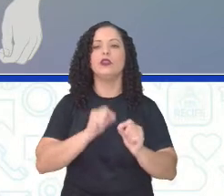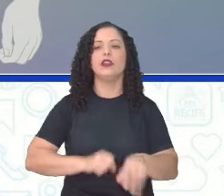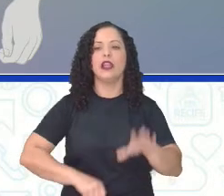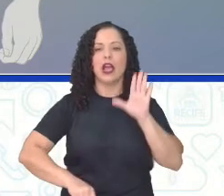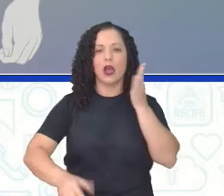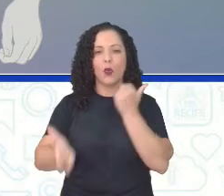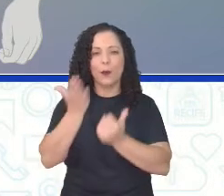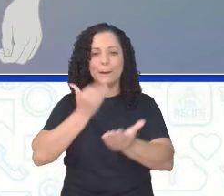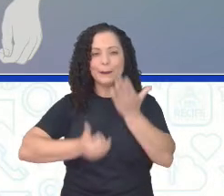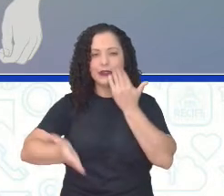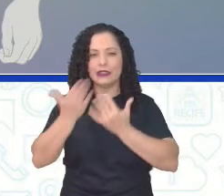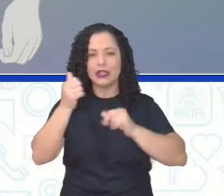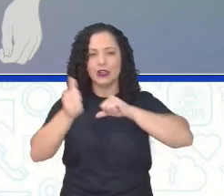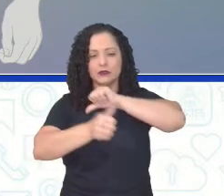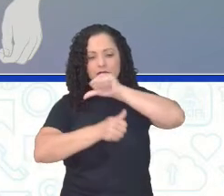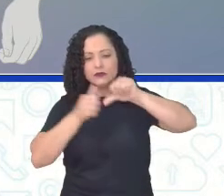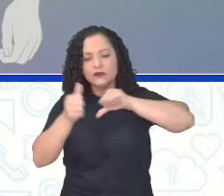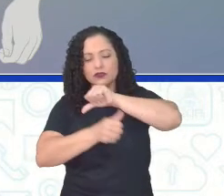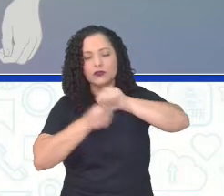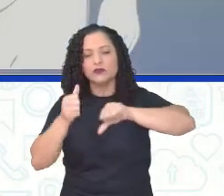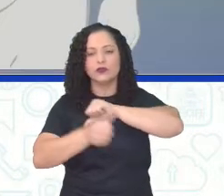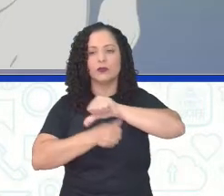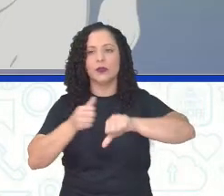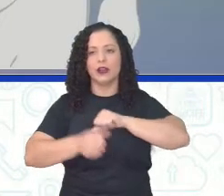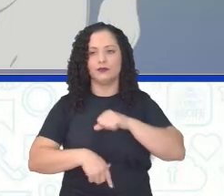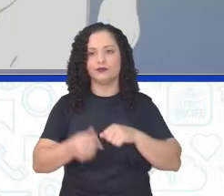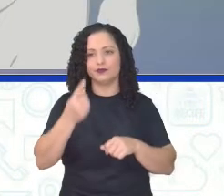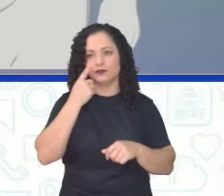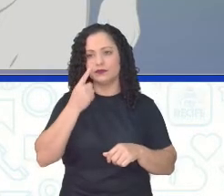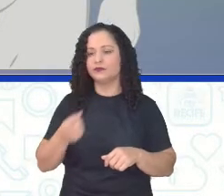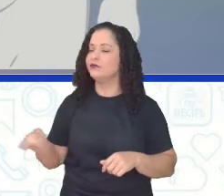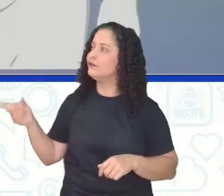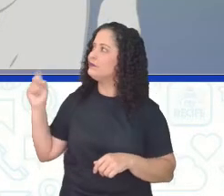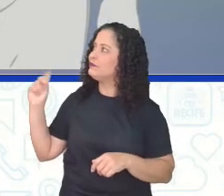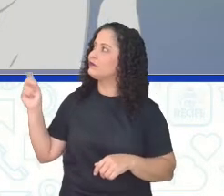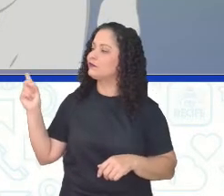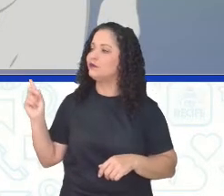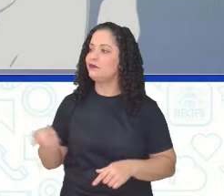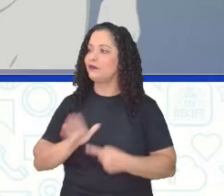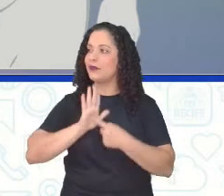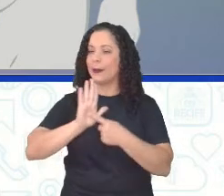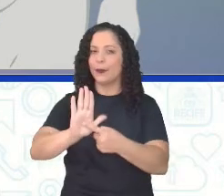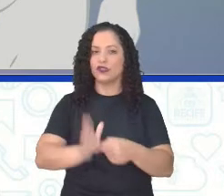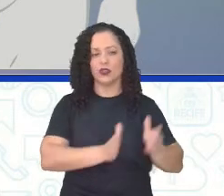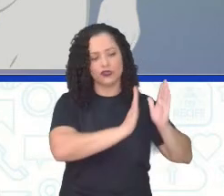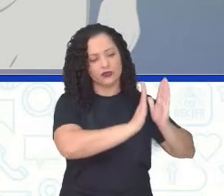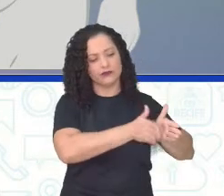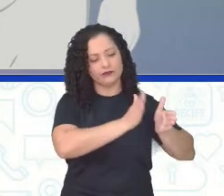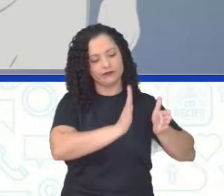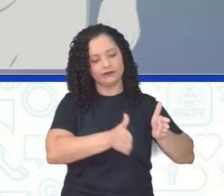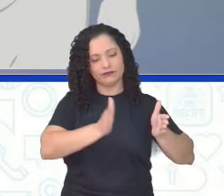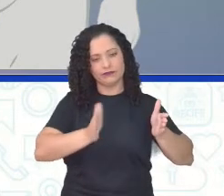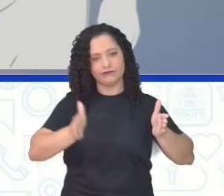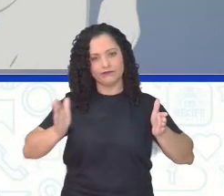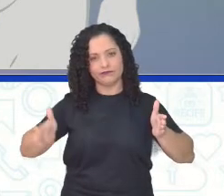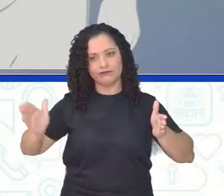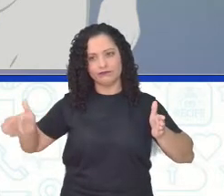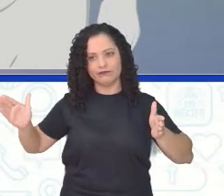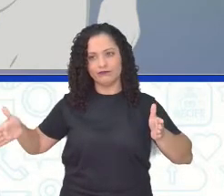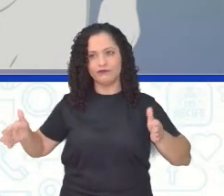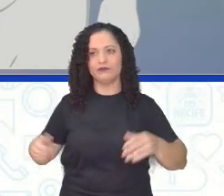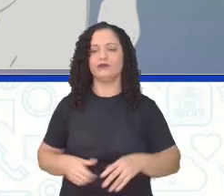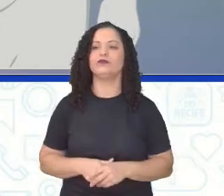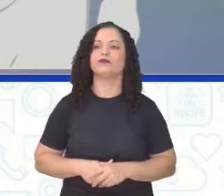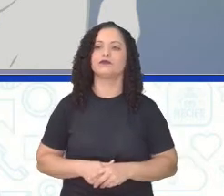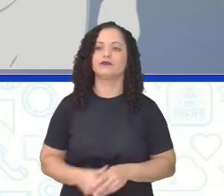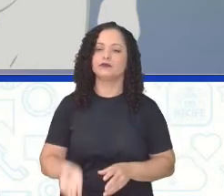e vai começar a transformar. Veja o que eu trouxe para vocês aqui, mostrando etapas. Então, eu coloquei no slide anterior que ele processa os